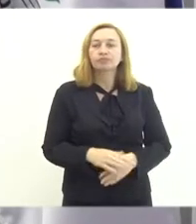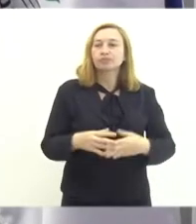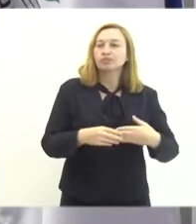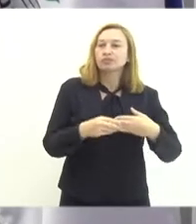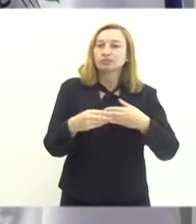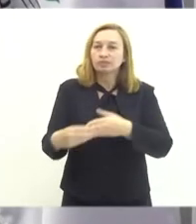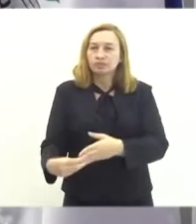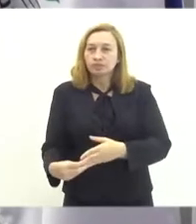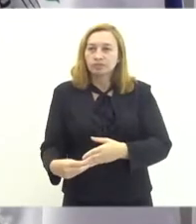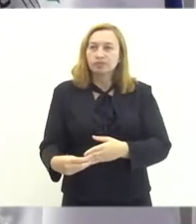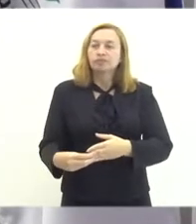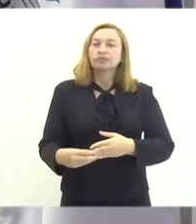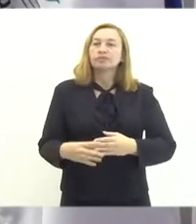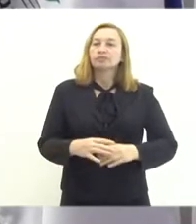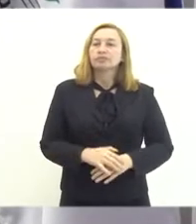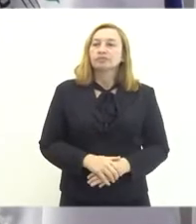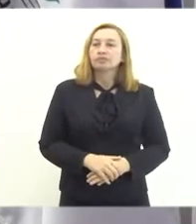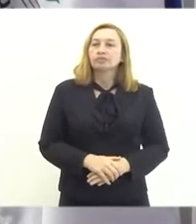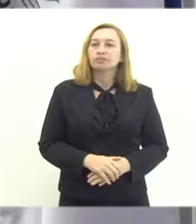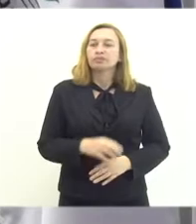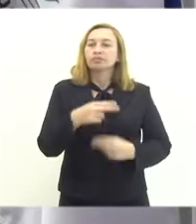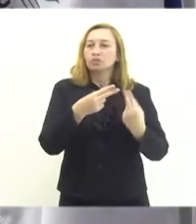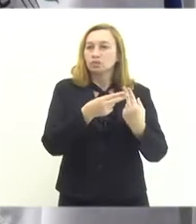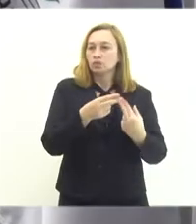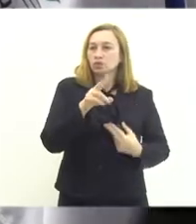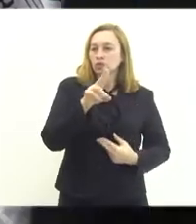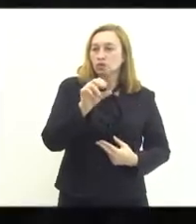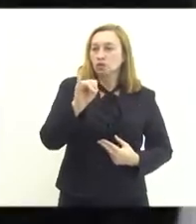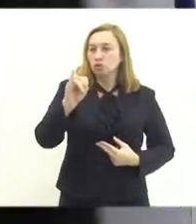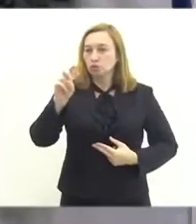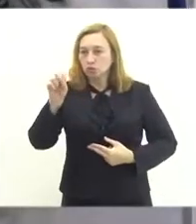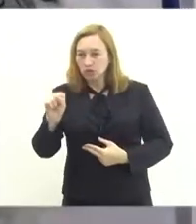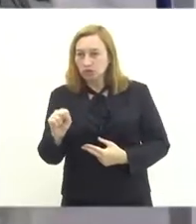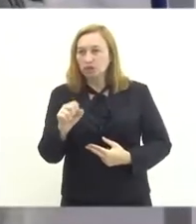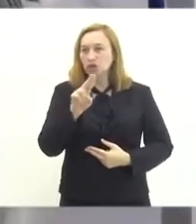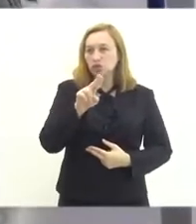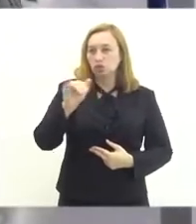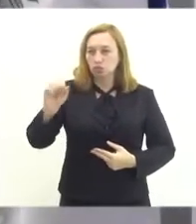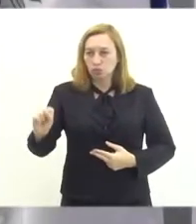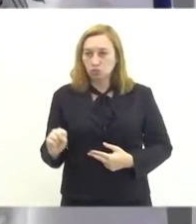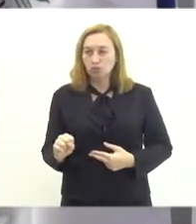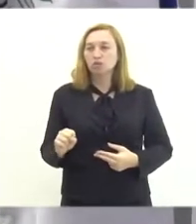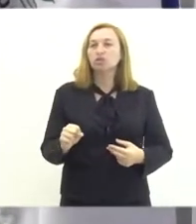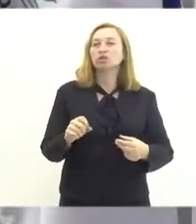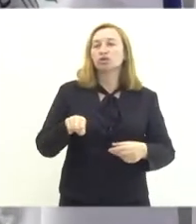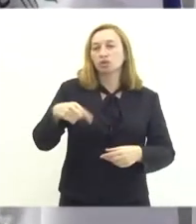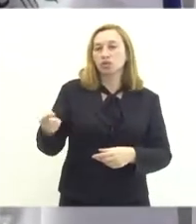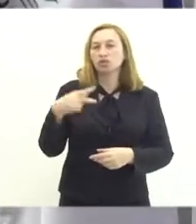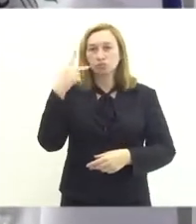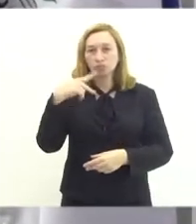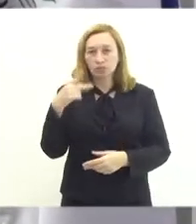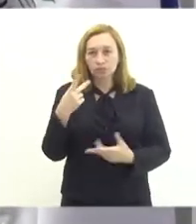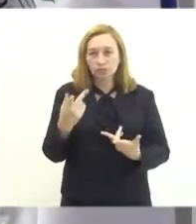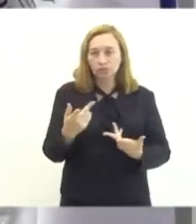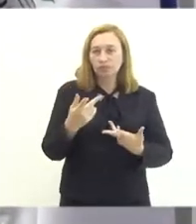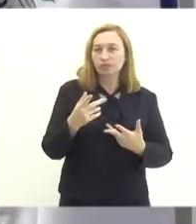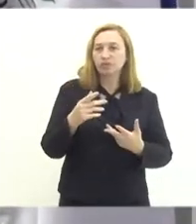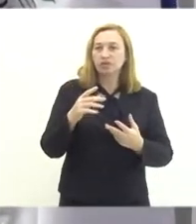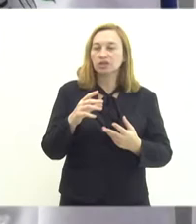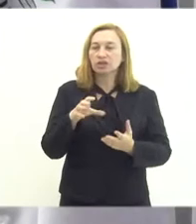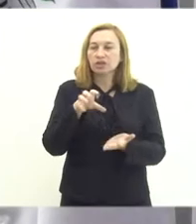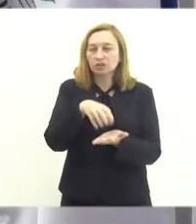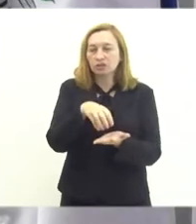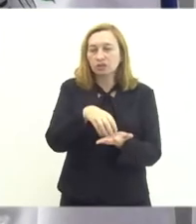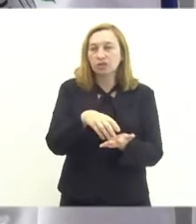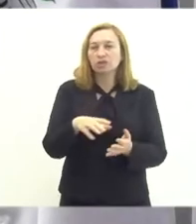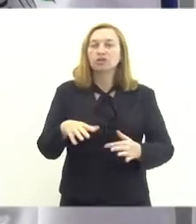encaminhamentos direcionados para o suas e para o SUS e as demais políticas setoriais Seguindo os exemplos